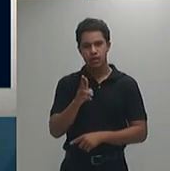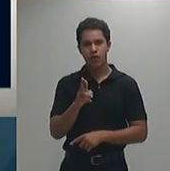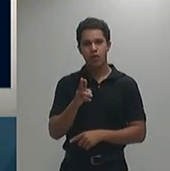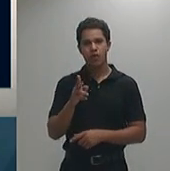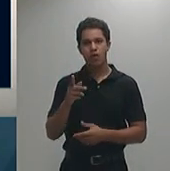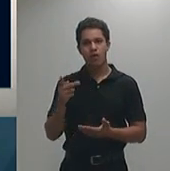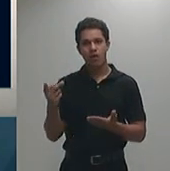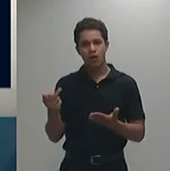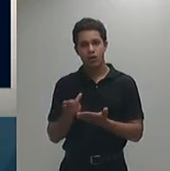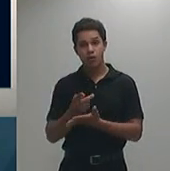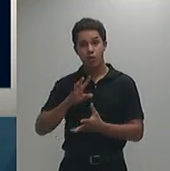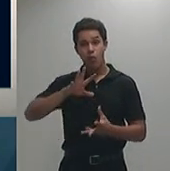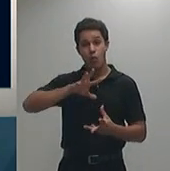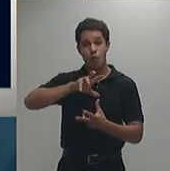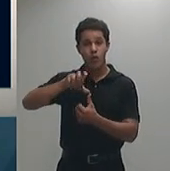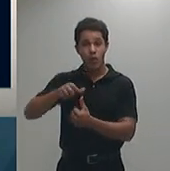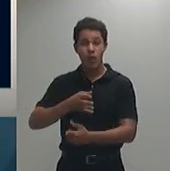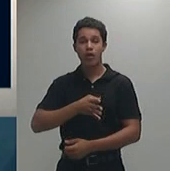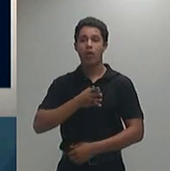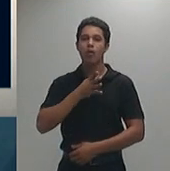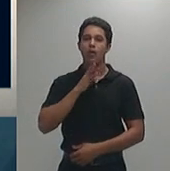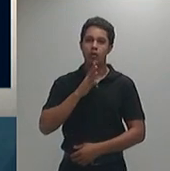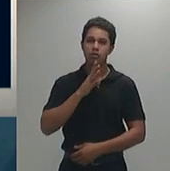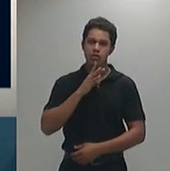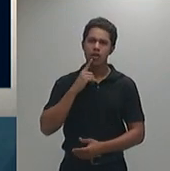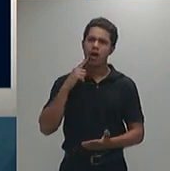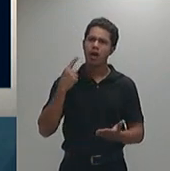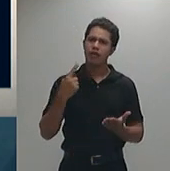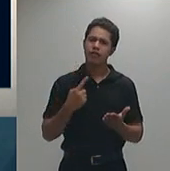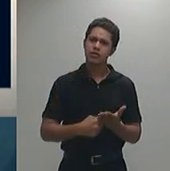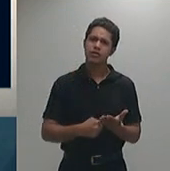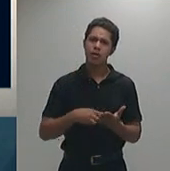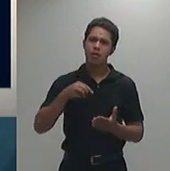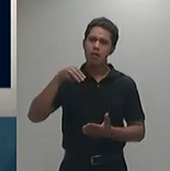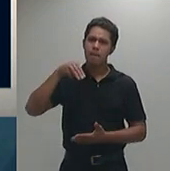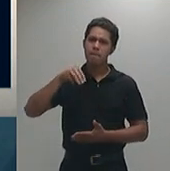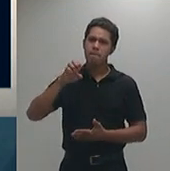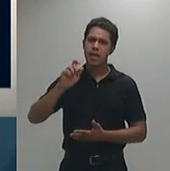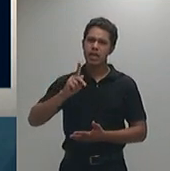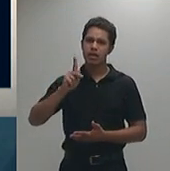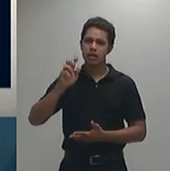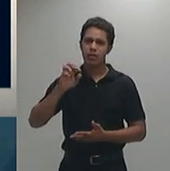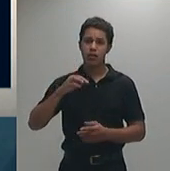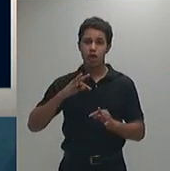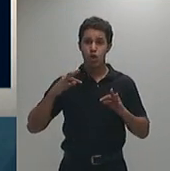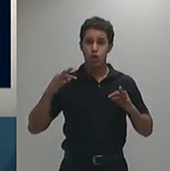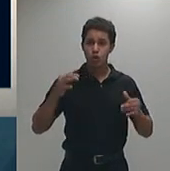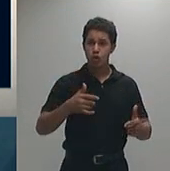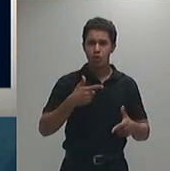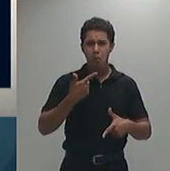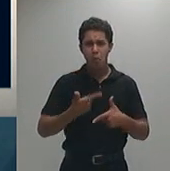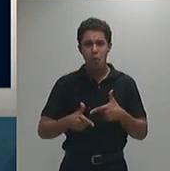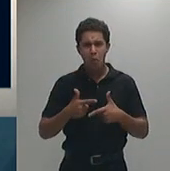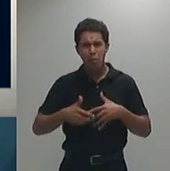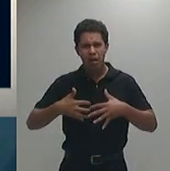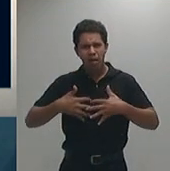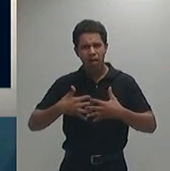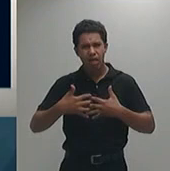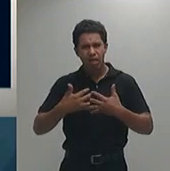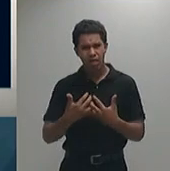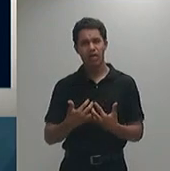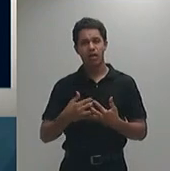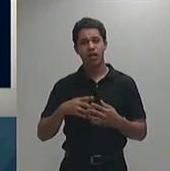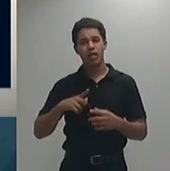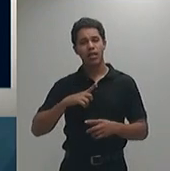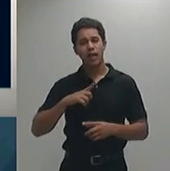conhecida afirmação de mencken de que para todo problema complexo existe sempre uma solução